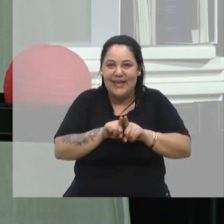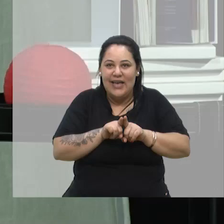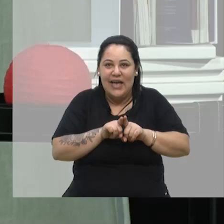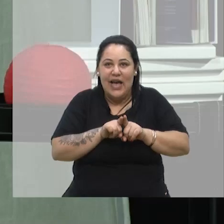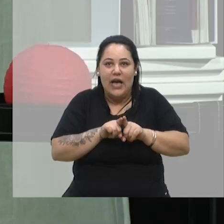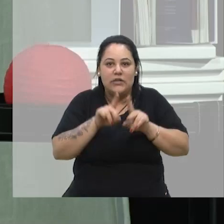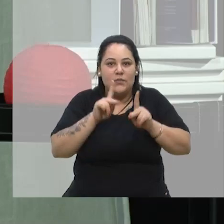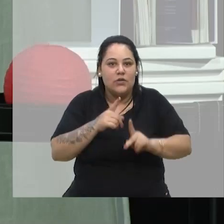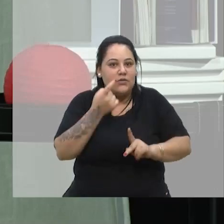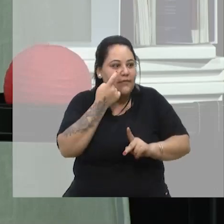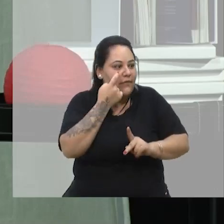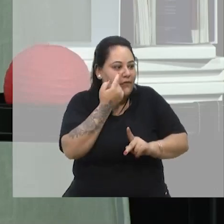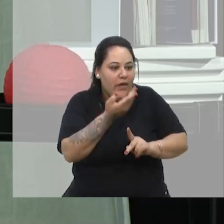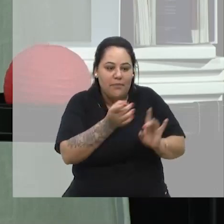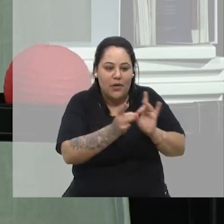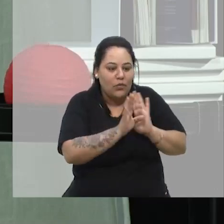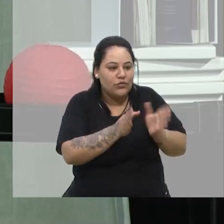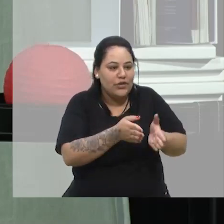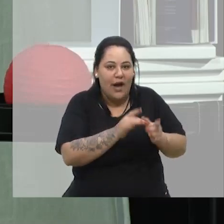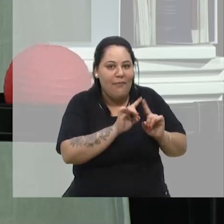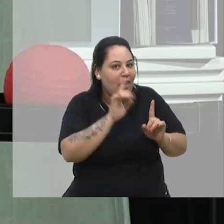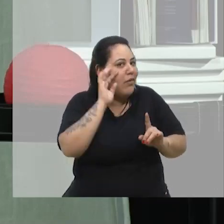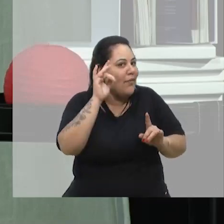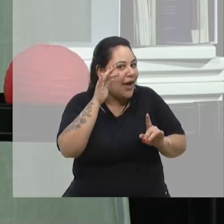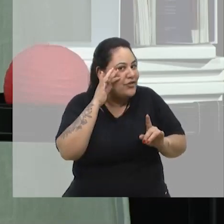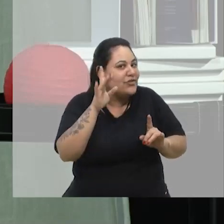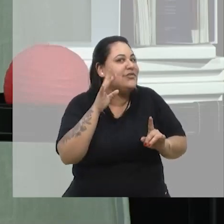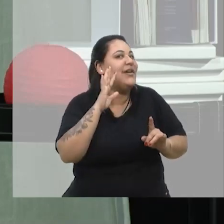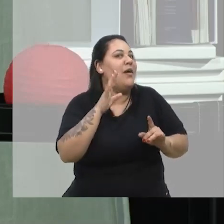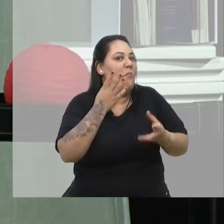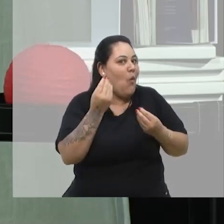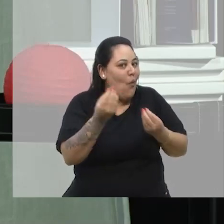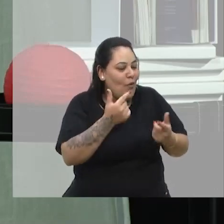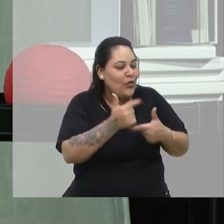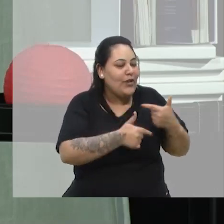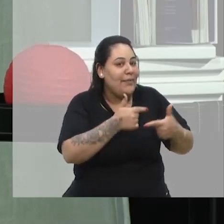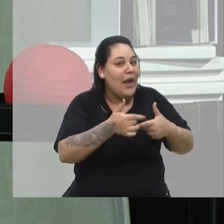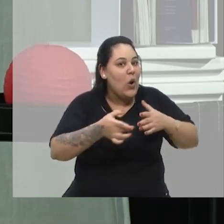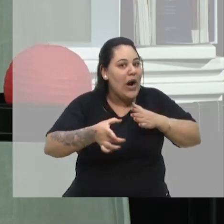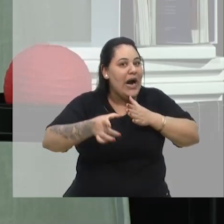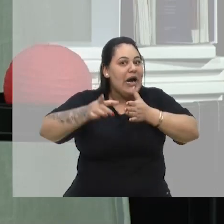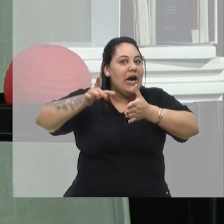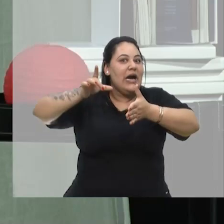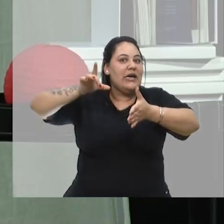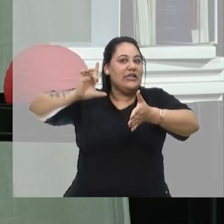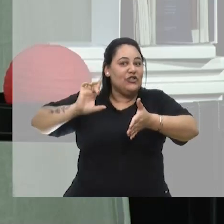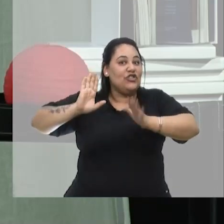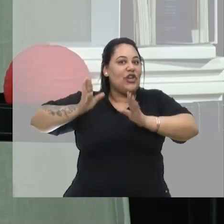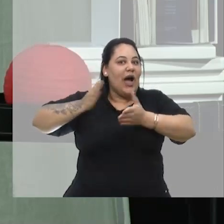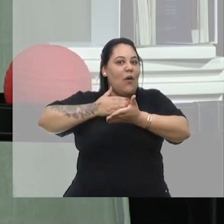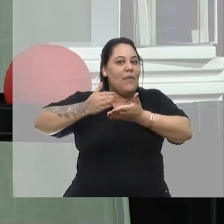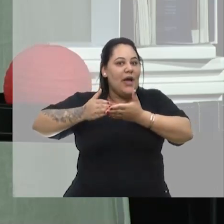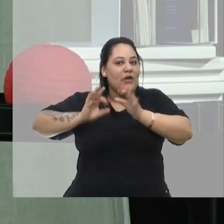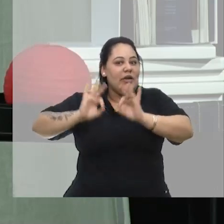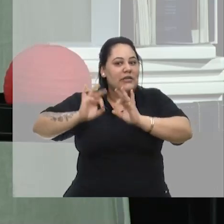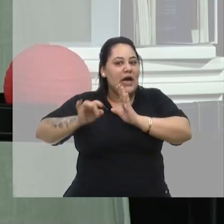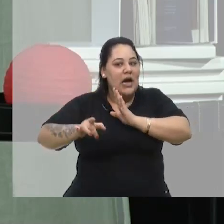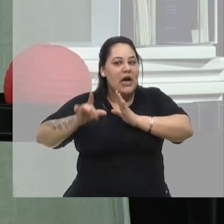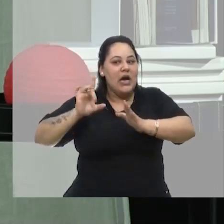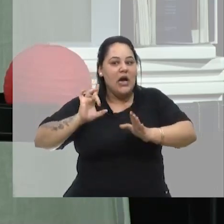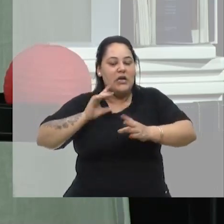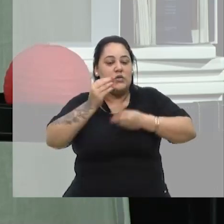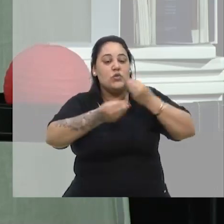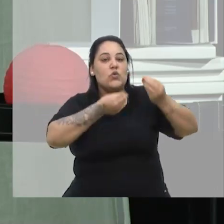vê pronto e nem imagina todo o trabalho que dá para reunir todo esse pessoal, reunir tantas atrações. Como que é